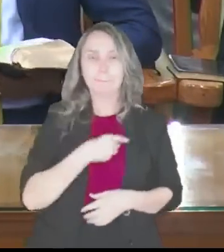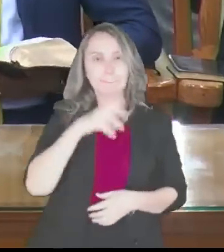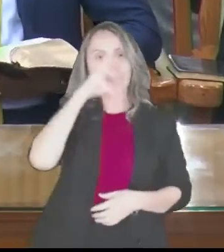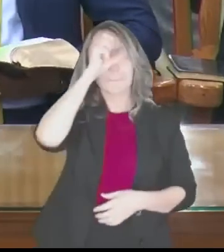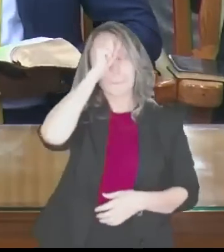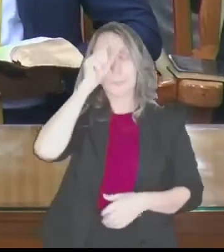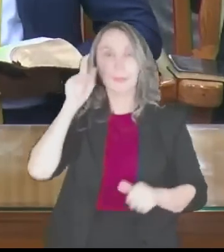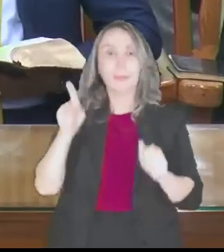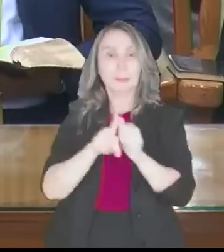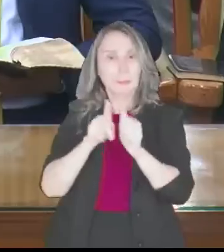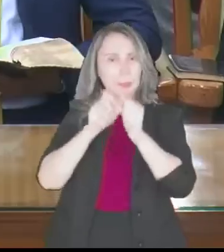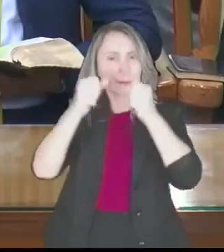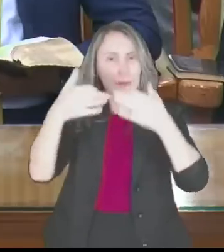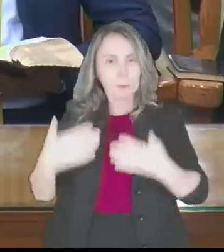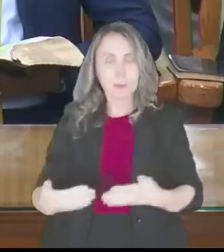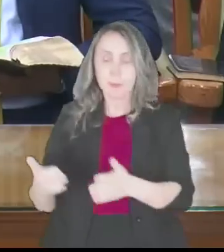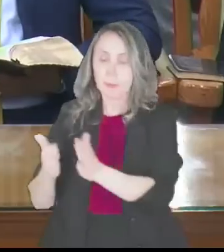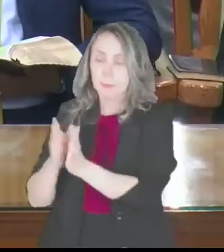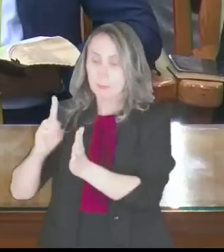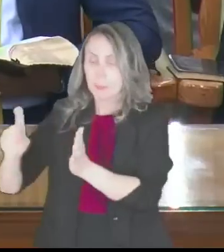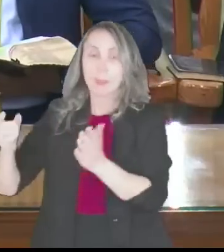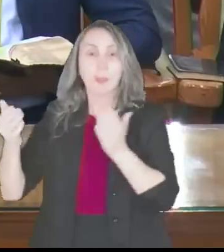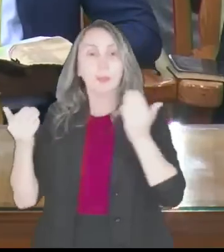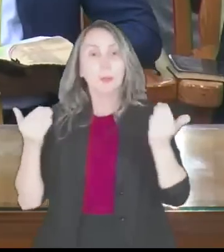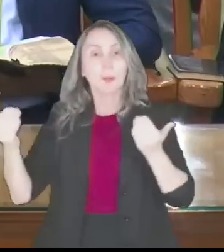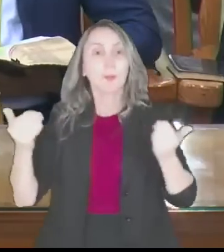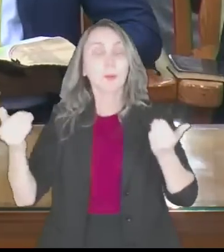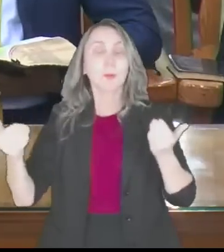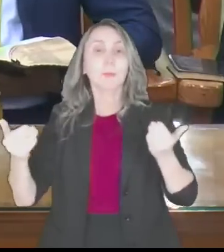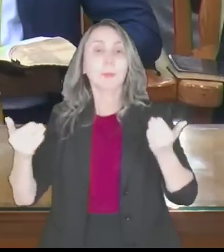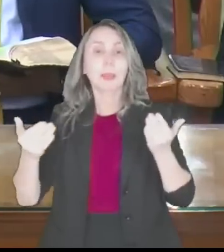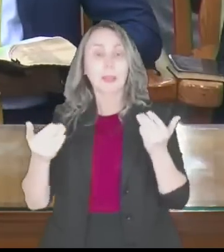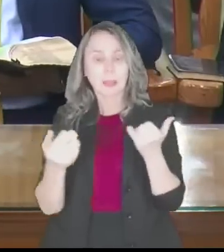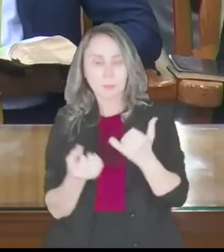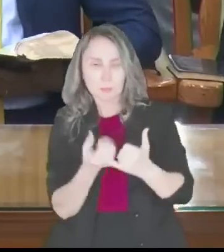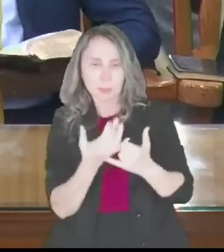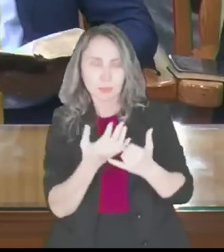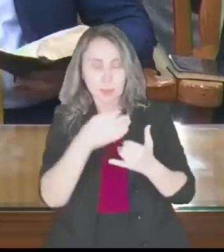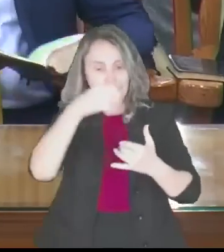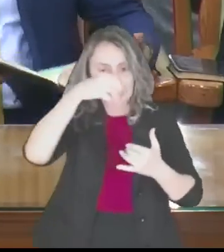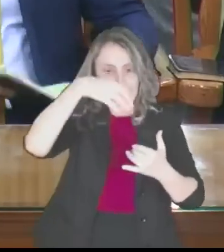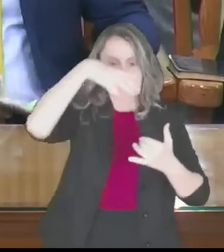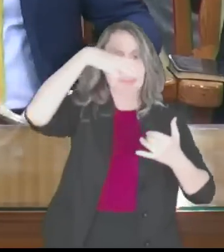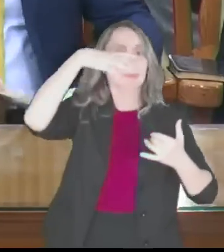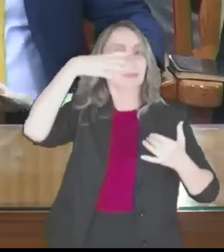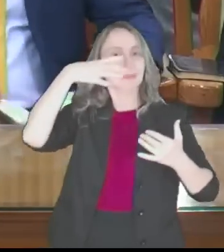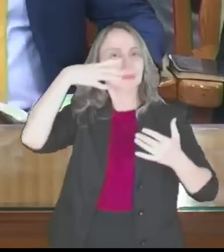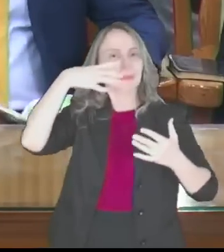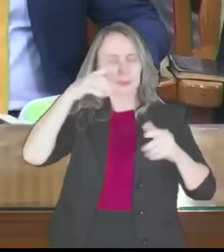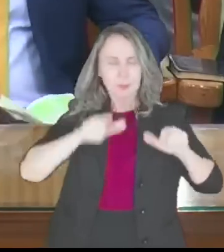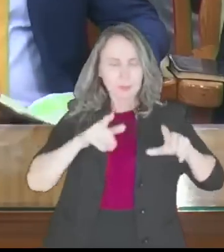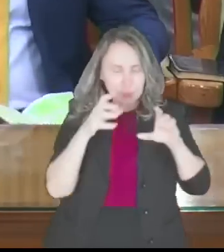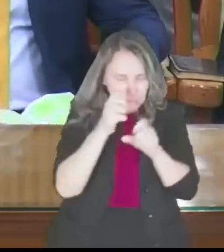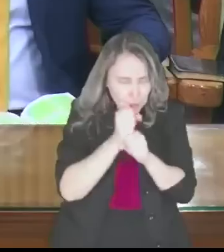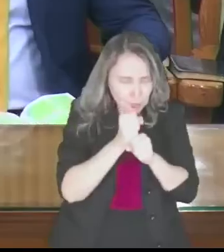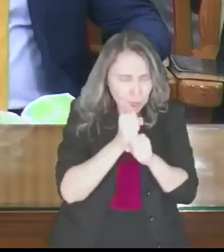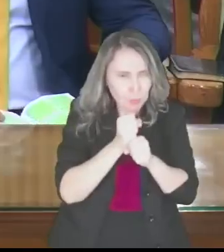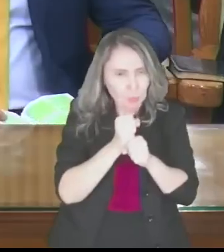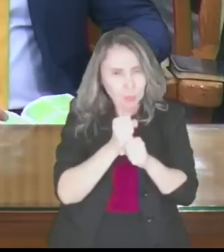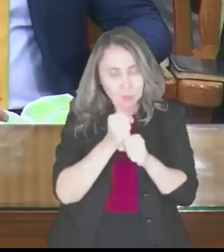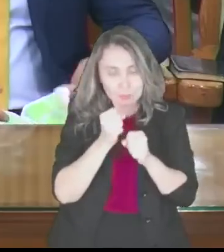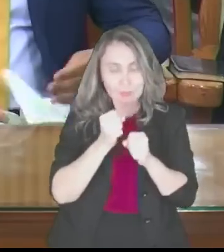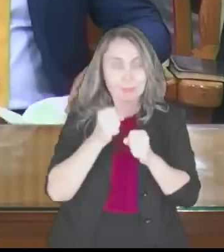que a palavra de Deus é uma lâmpada que alumia em lugar o quê, meus amados irmãos? Escuro. Escuro. Querem tirar a